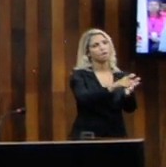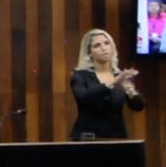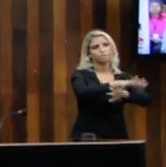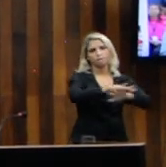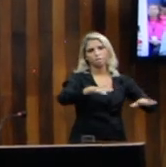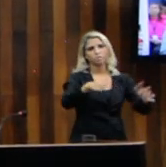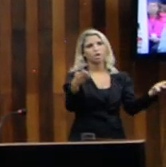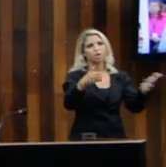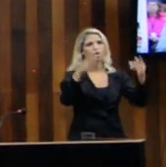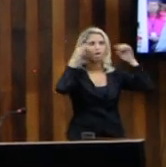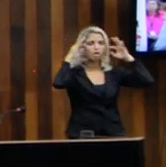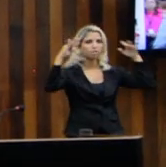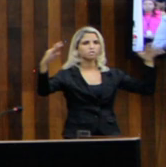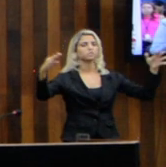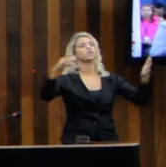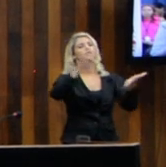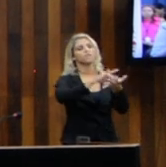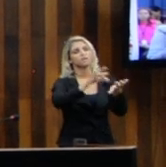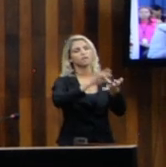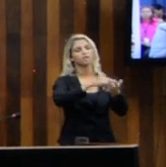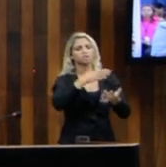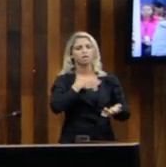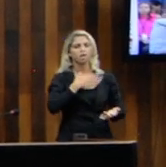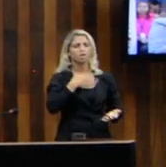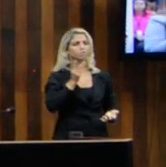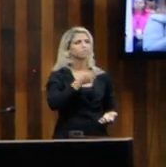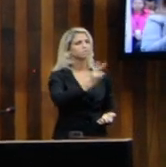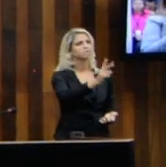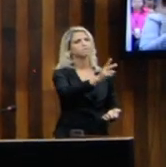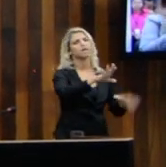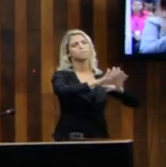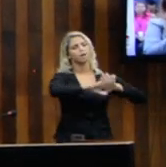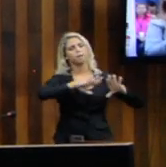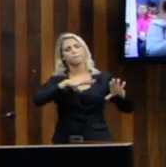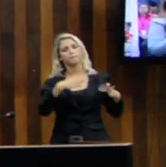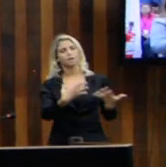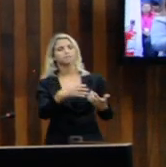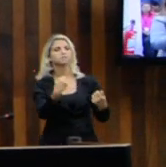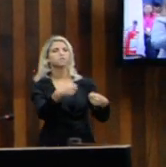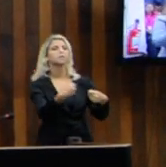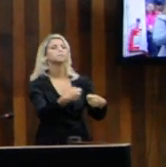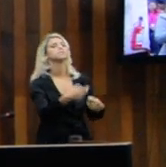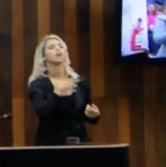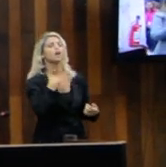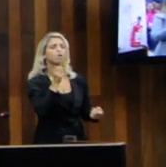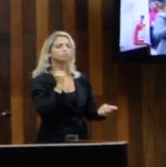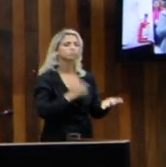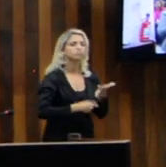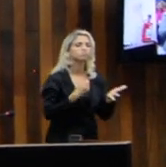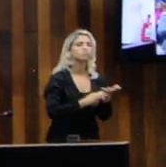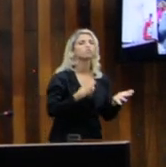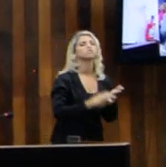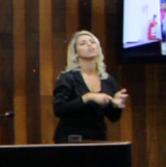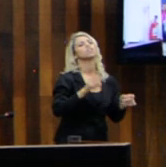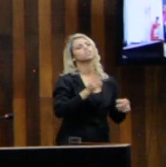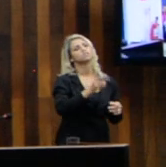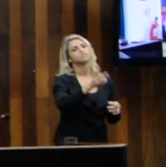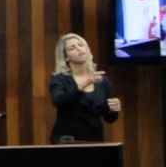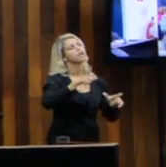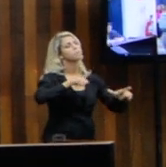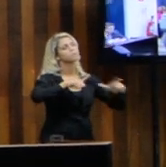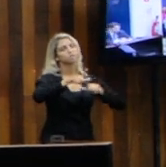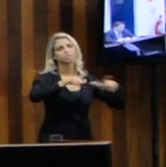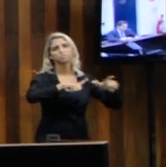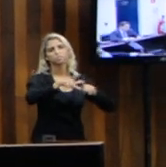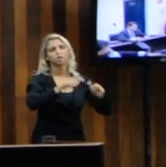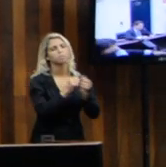vocês o meu gabinete de portas abertas, acho que todos aqui já sabem que lutarei sempre ao lado do